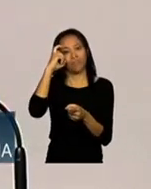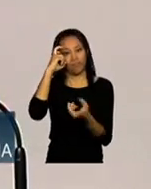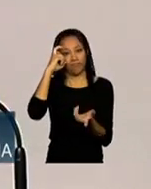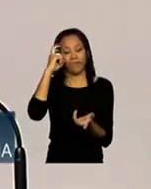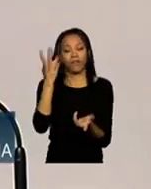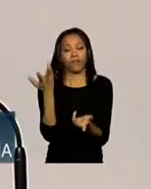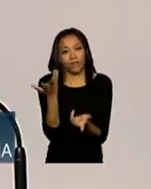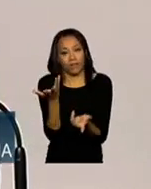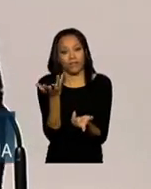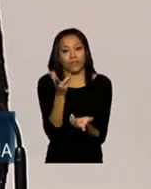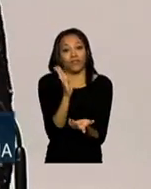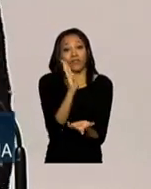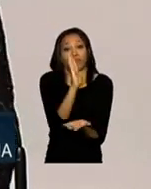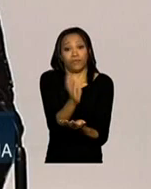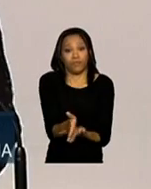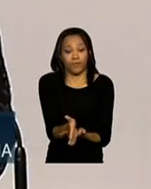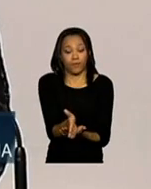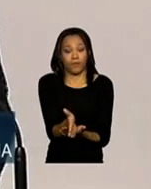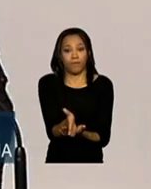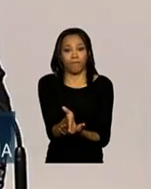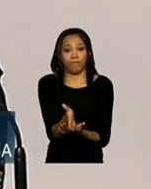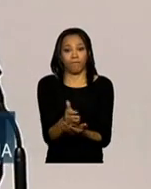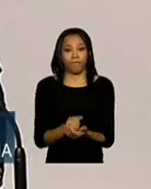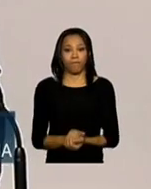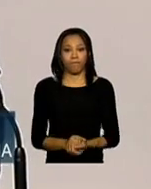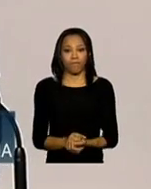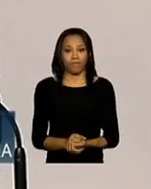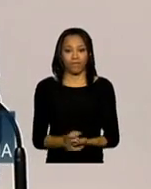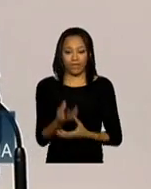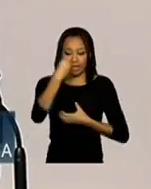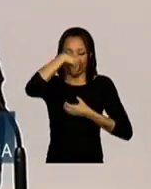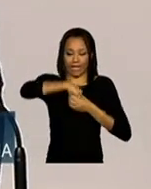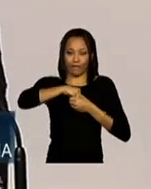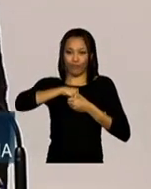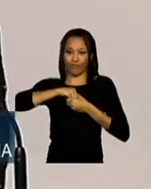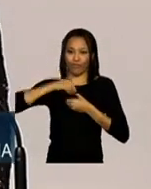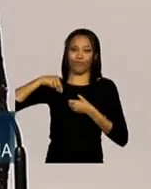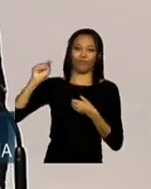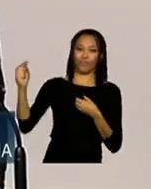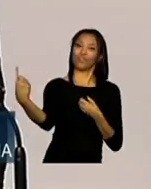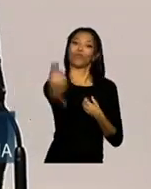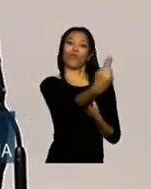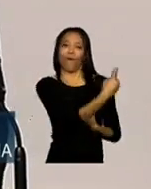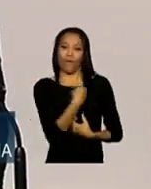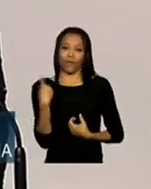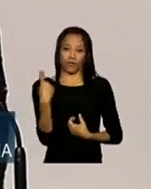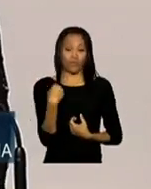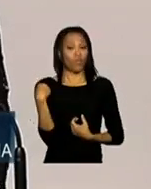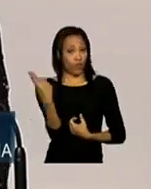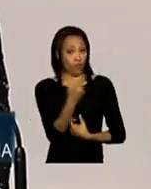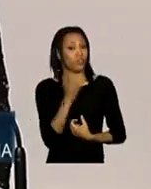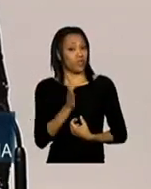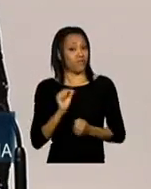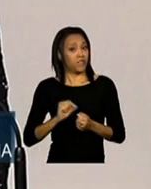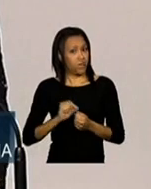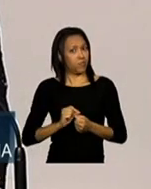outra, está em muitos de nós. Nós fizemos até agora